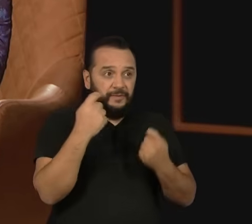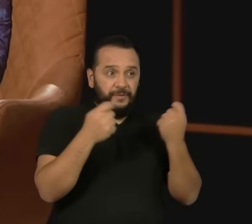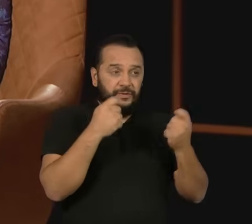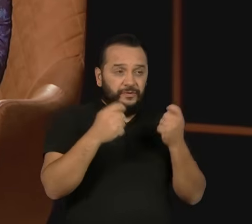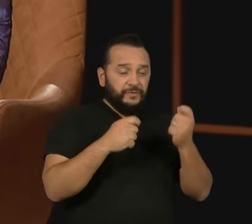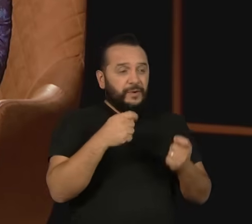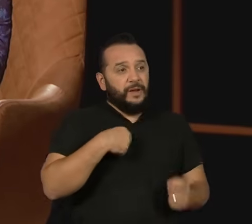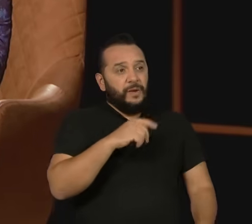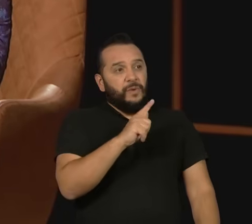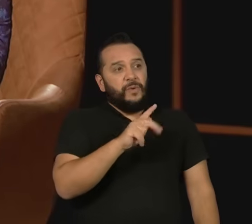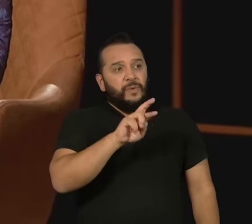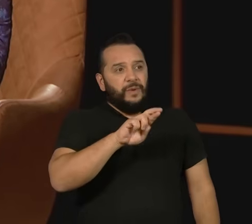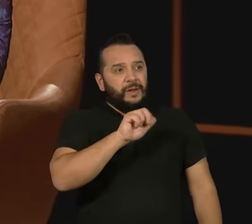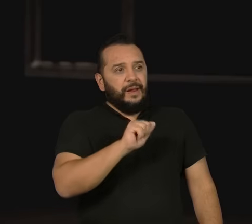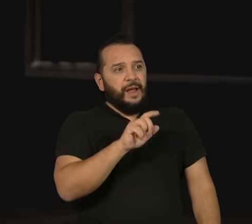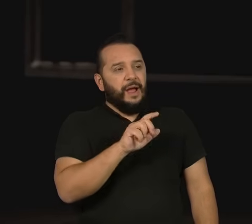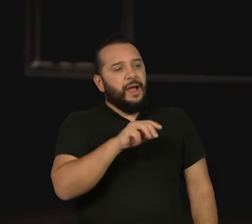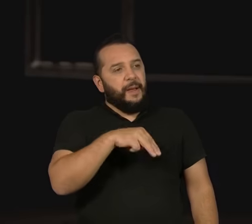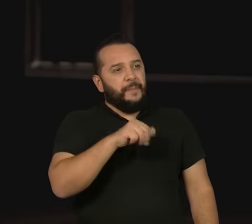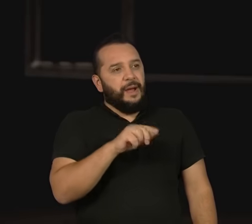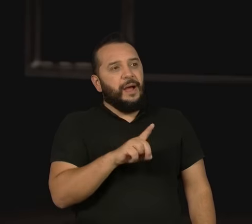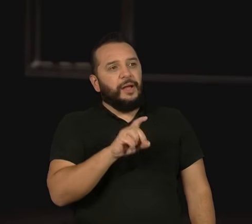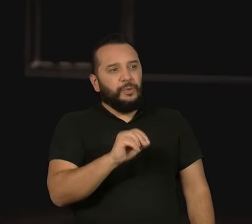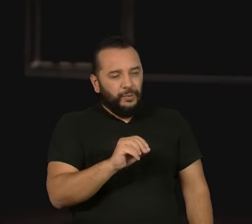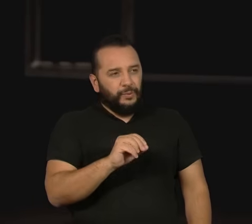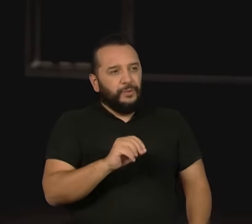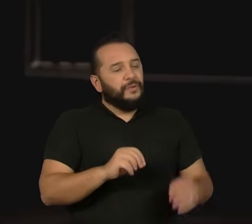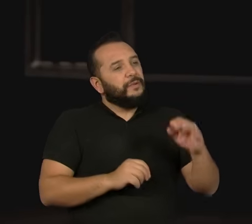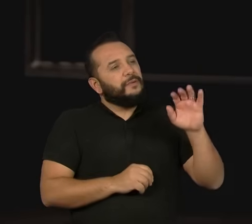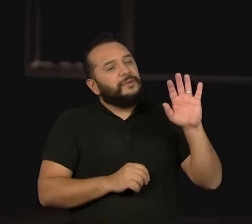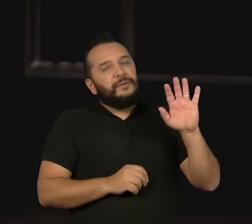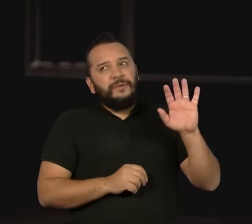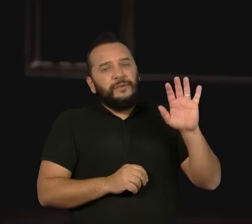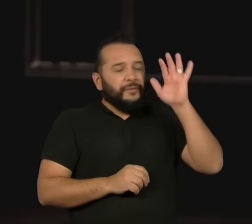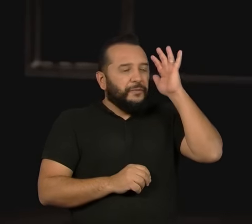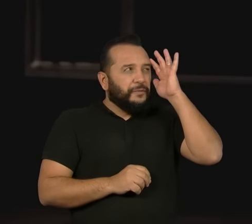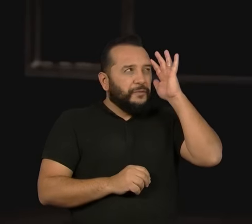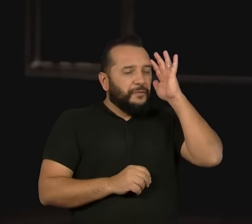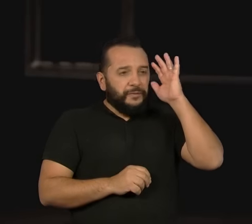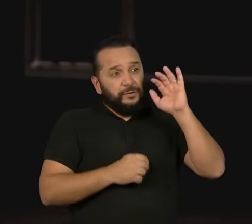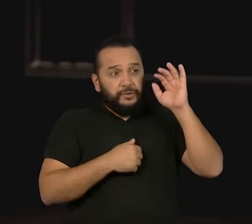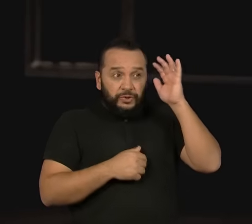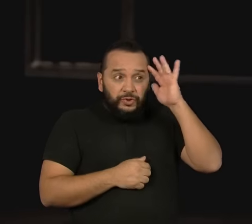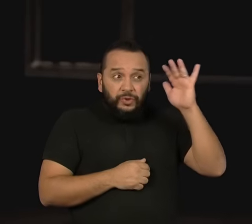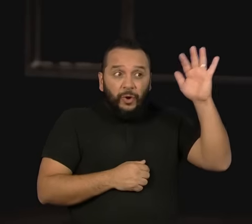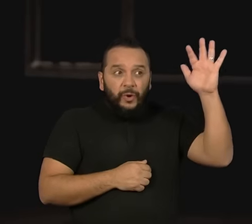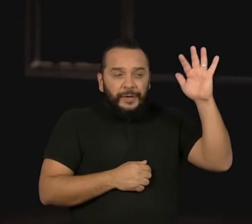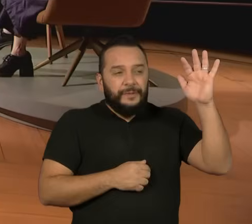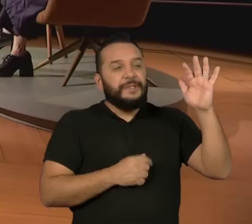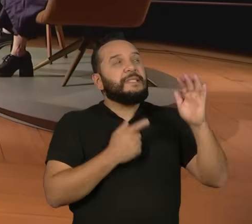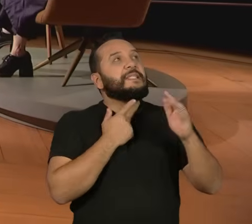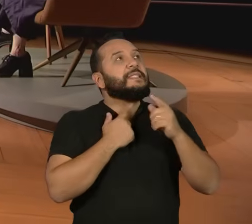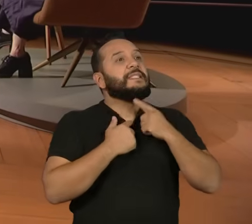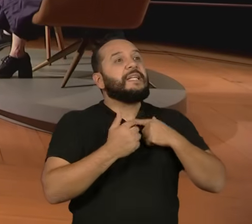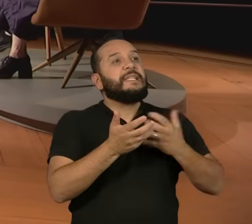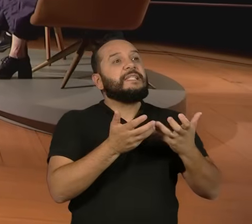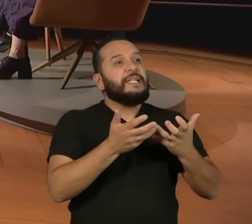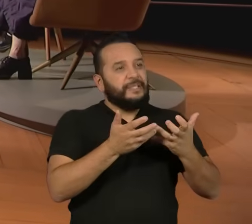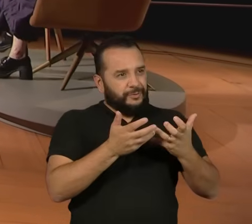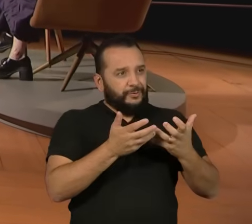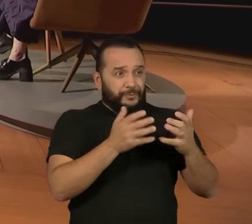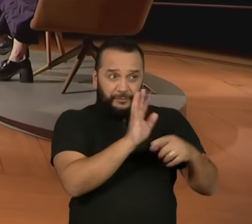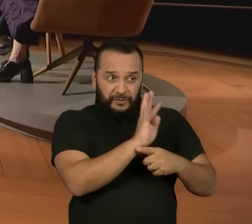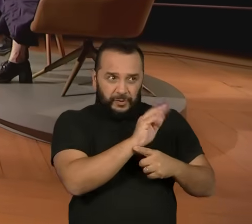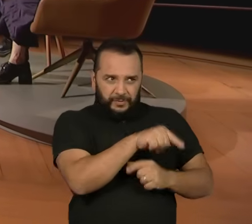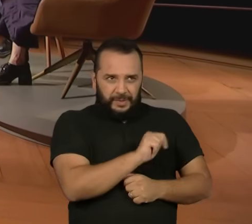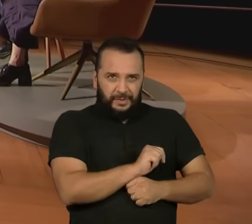atuação num dos seus primeiros filmes, que foi Sonhos e Desejos, de 2006. Mas tem alguém que abre esse assunto, olha só. Que alegria